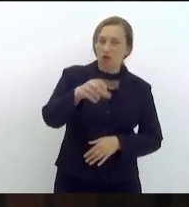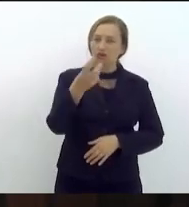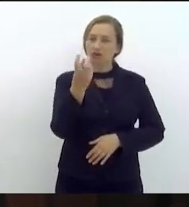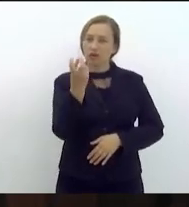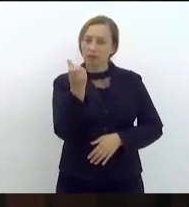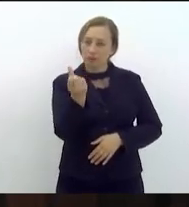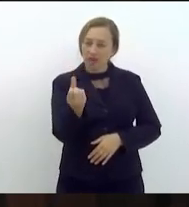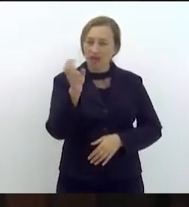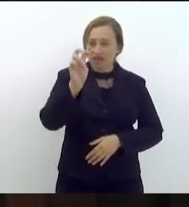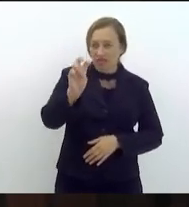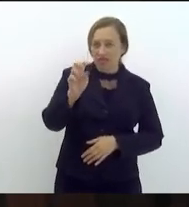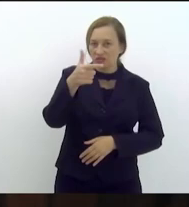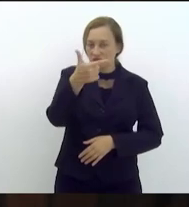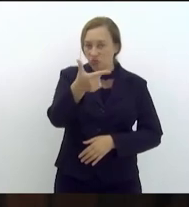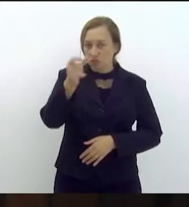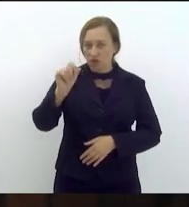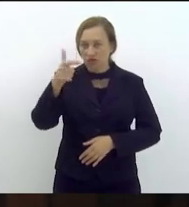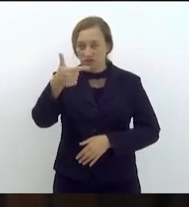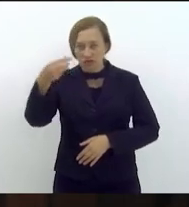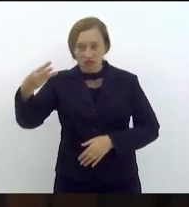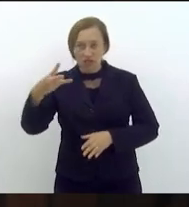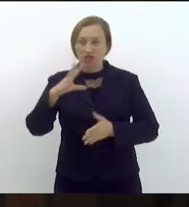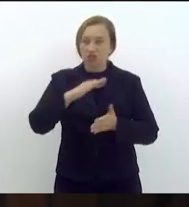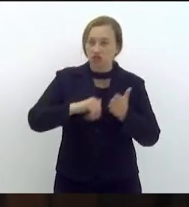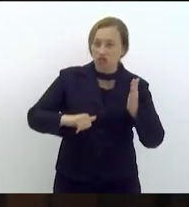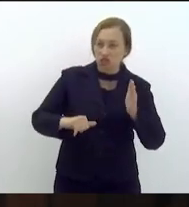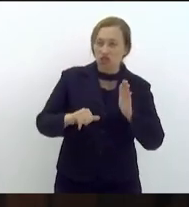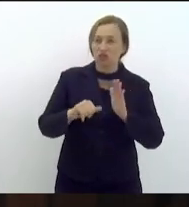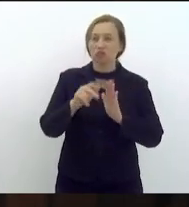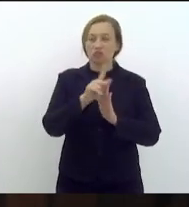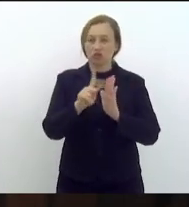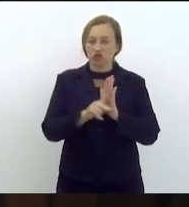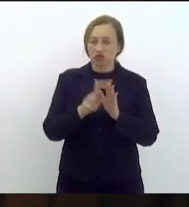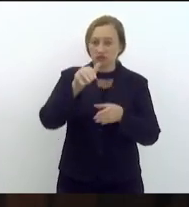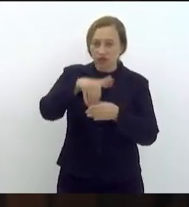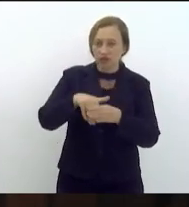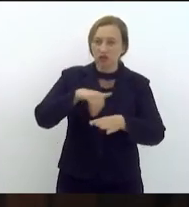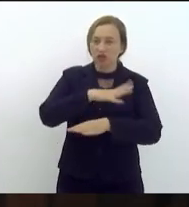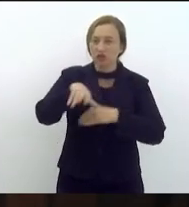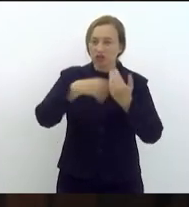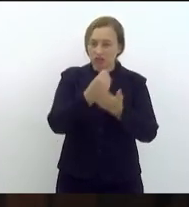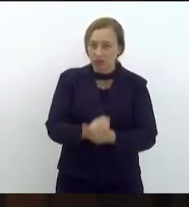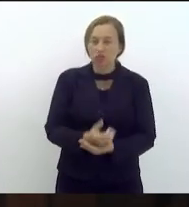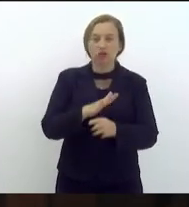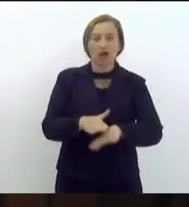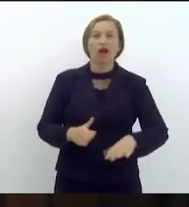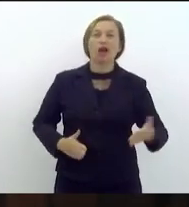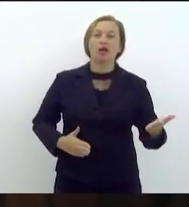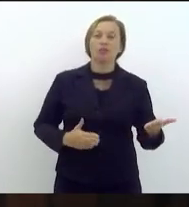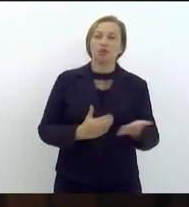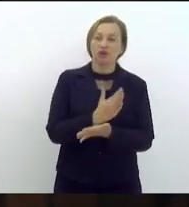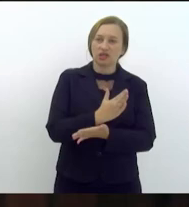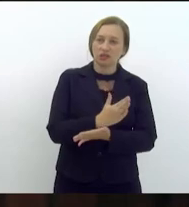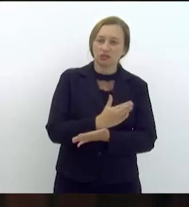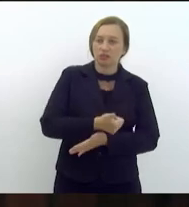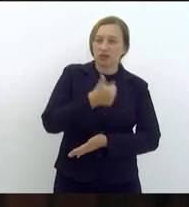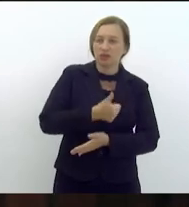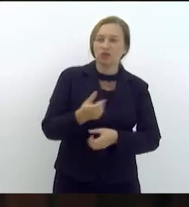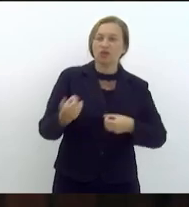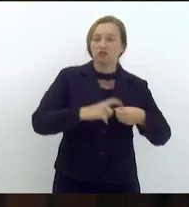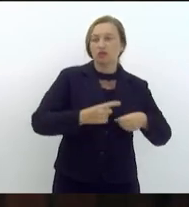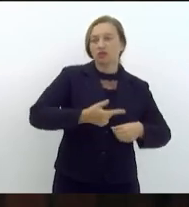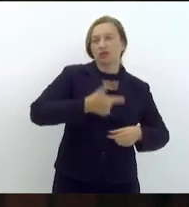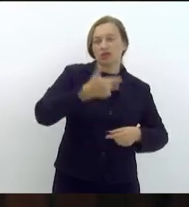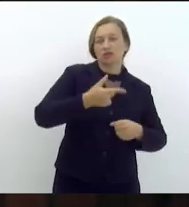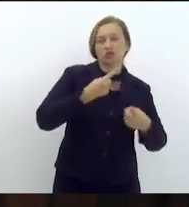23 retirando o projeto em votação seus que a própria maneira de como estão aprovado em primeira